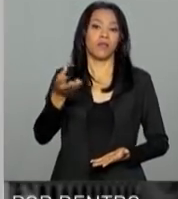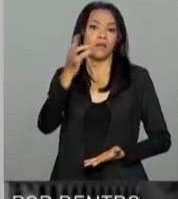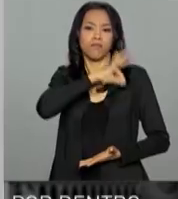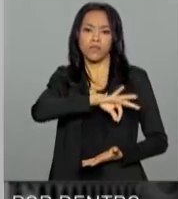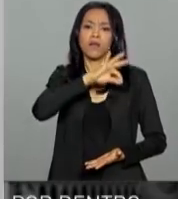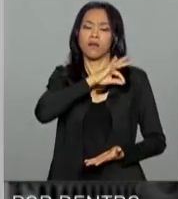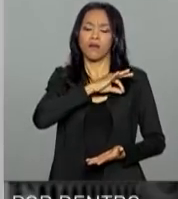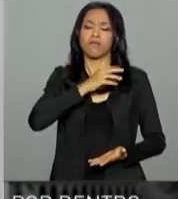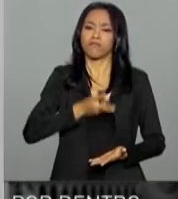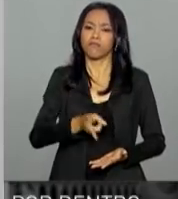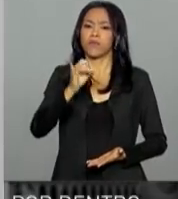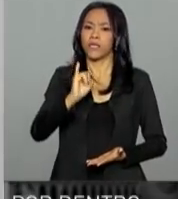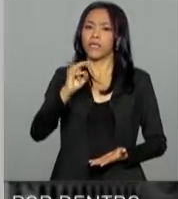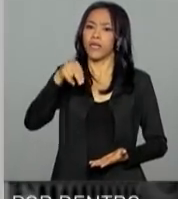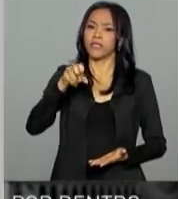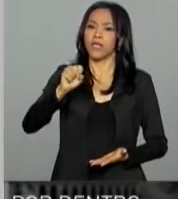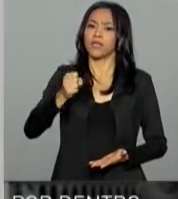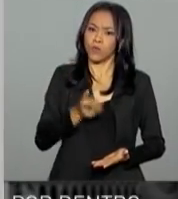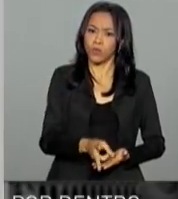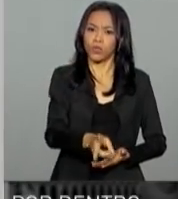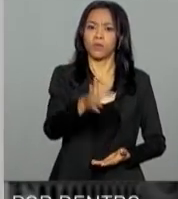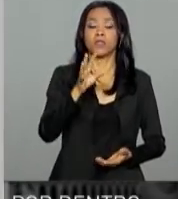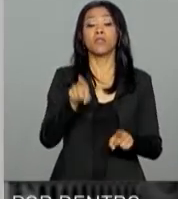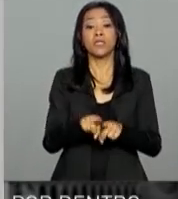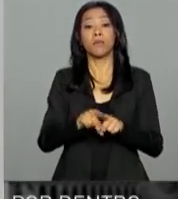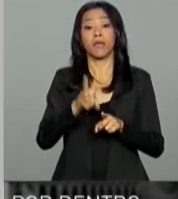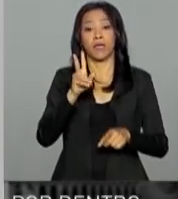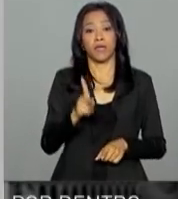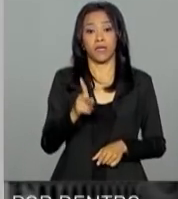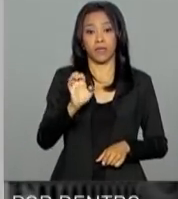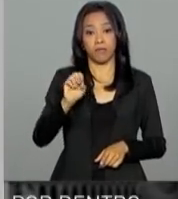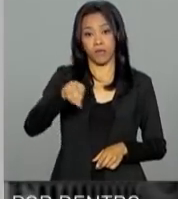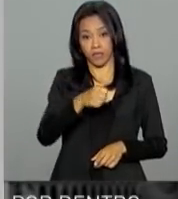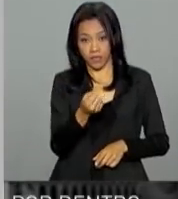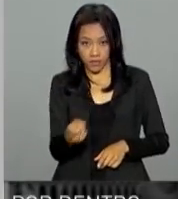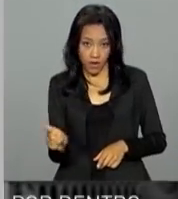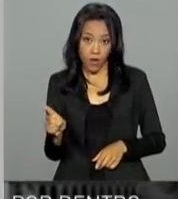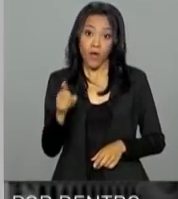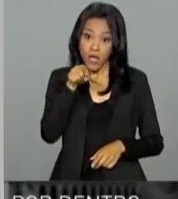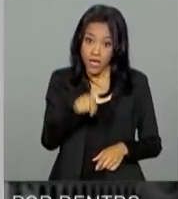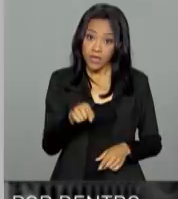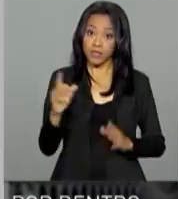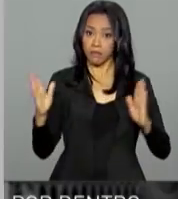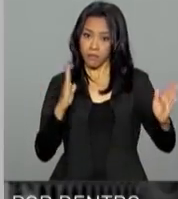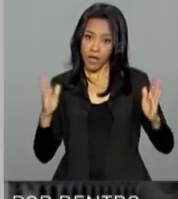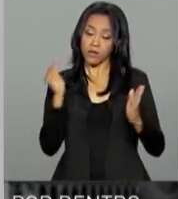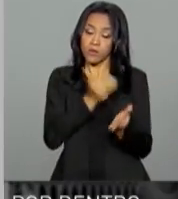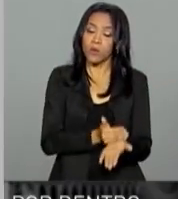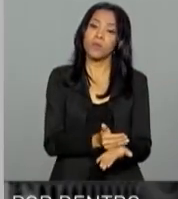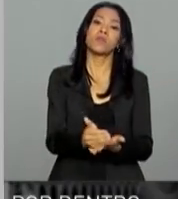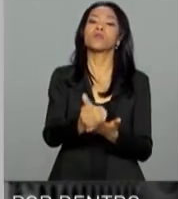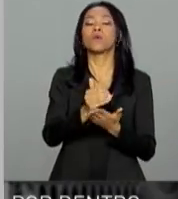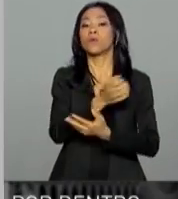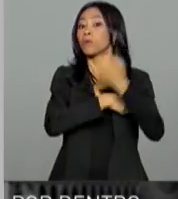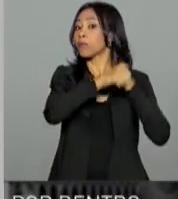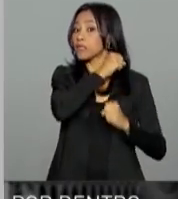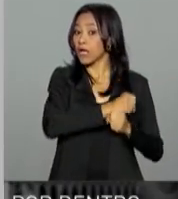como aposentado ou pensionista repito esse prazo iniciado no ano passado e que se encerra amanhã